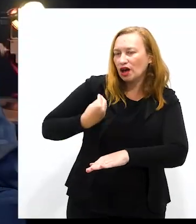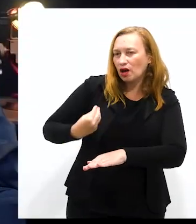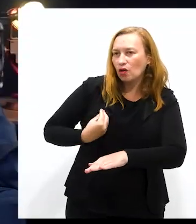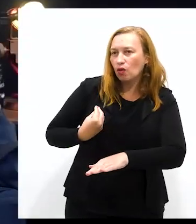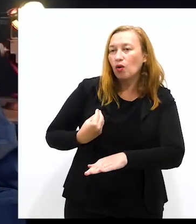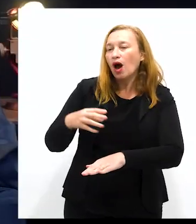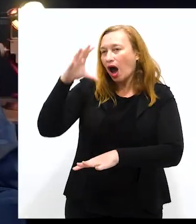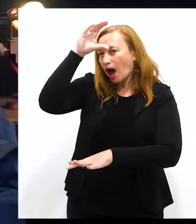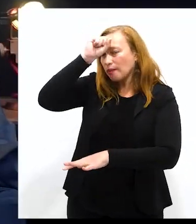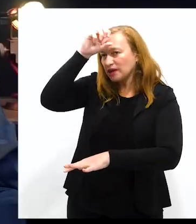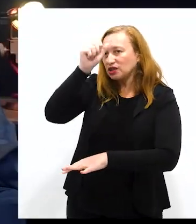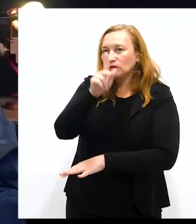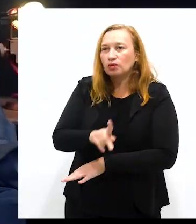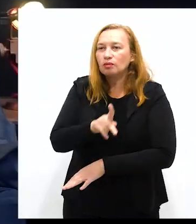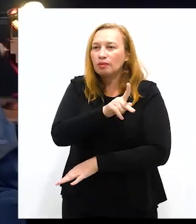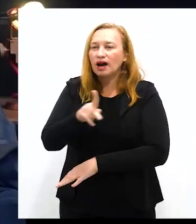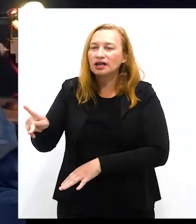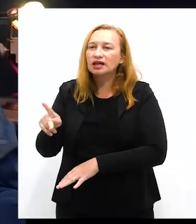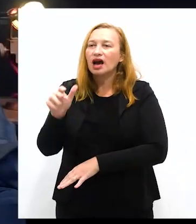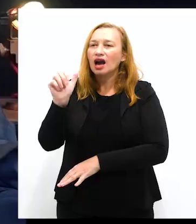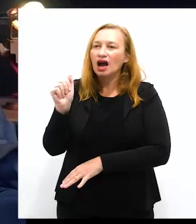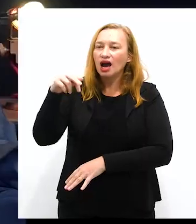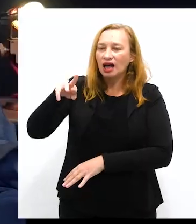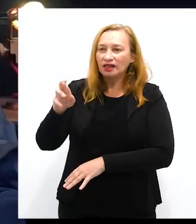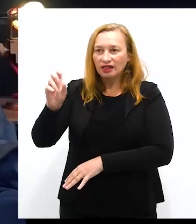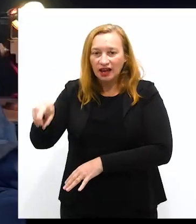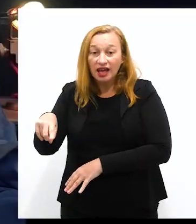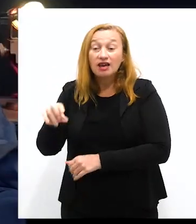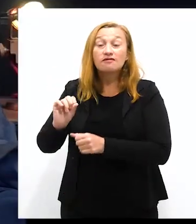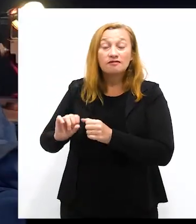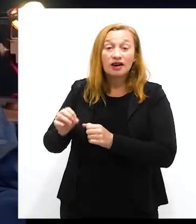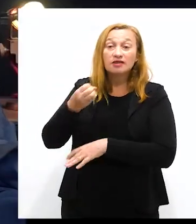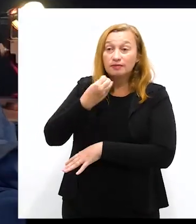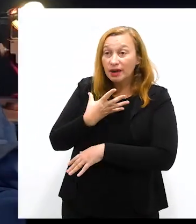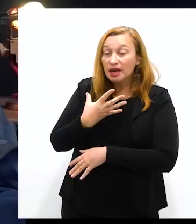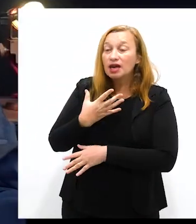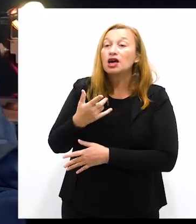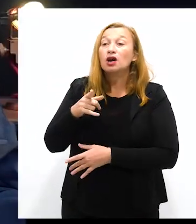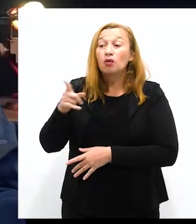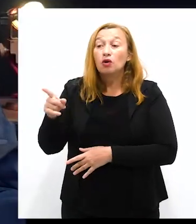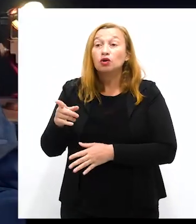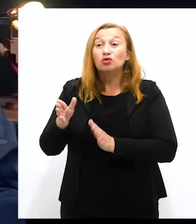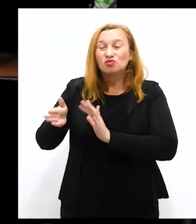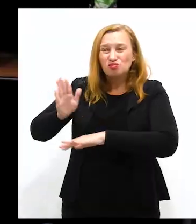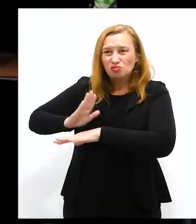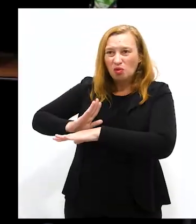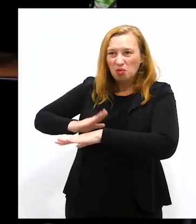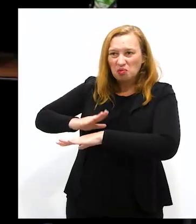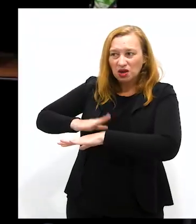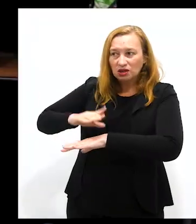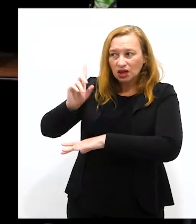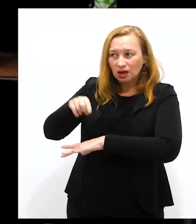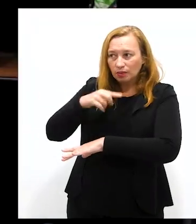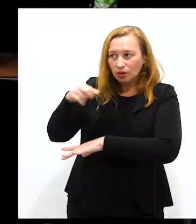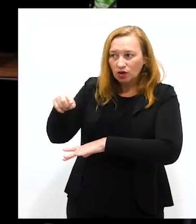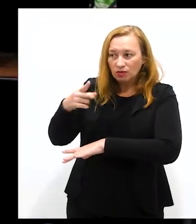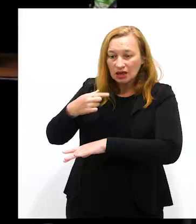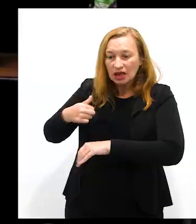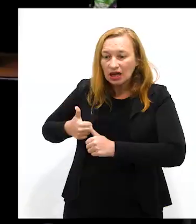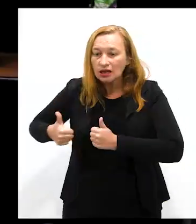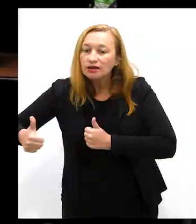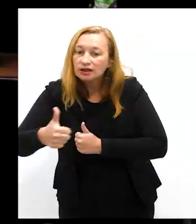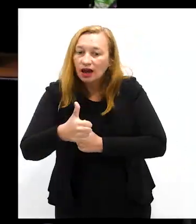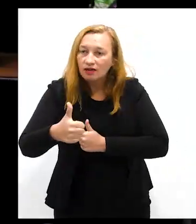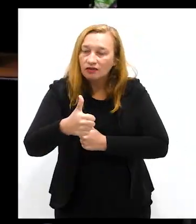de rua e baixa renda, aprendi com o Padre André, porque ele faz e faz muito. E quando era proibido, ele ia na